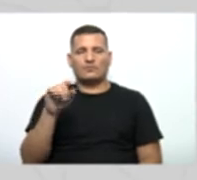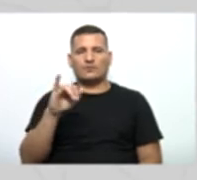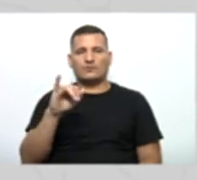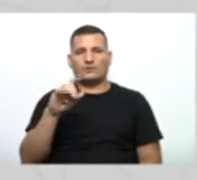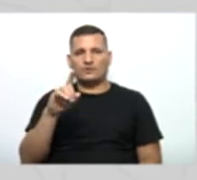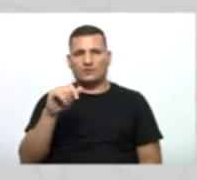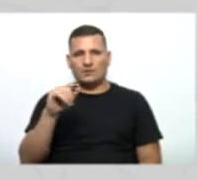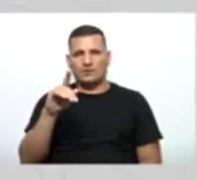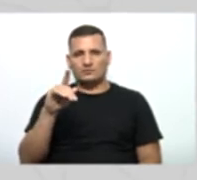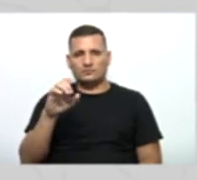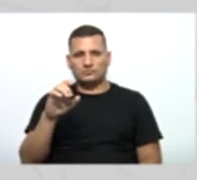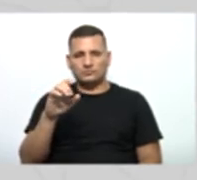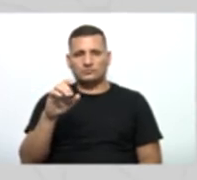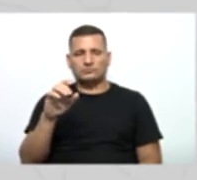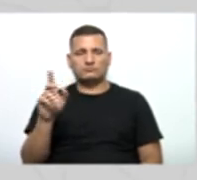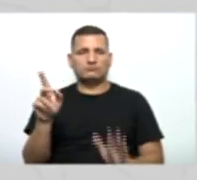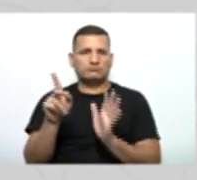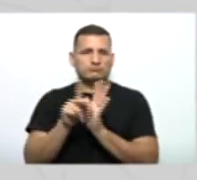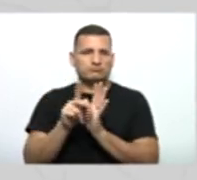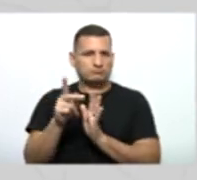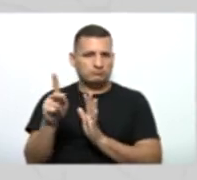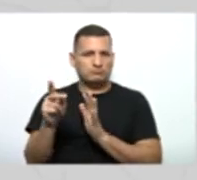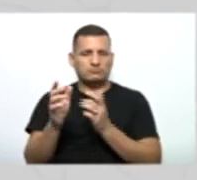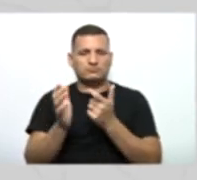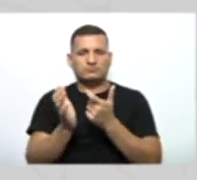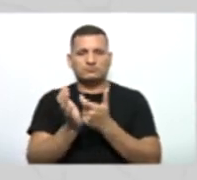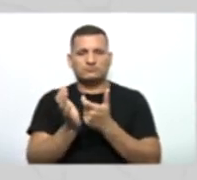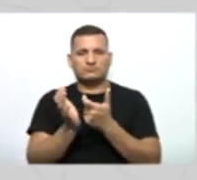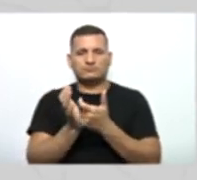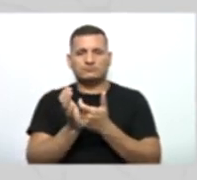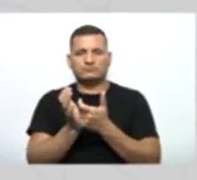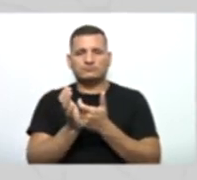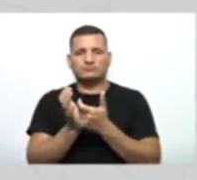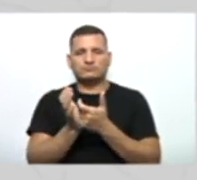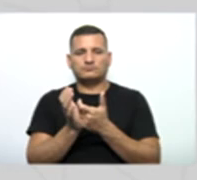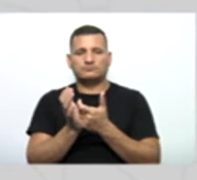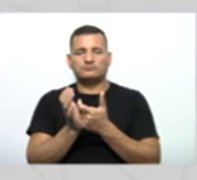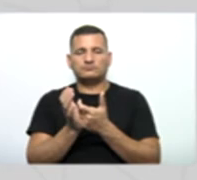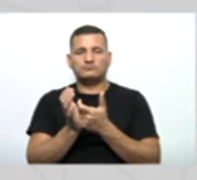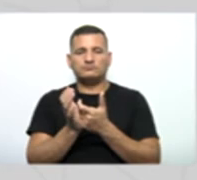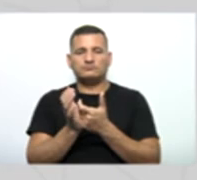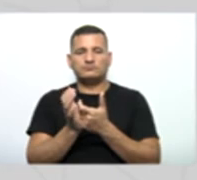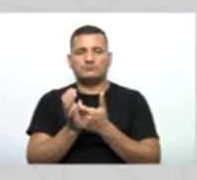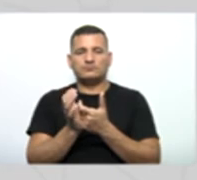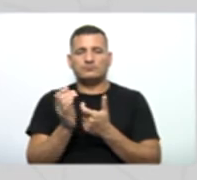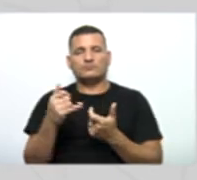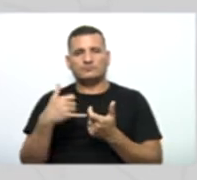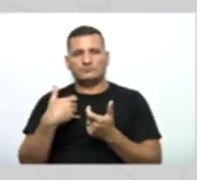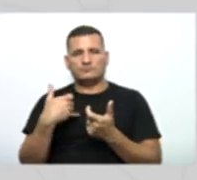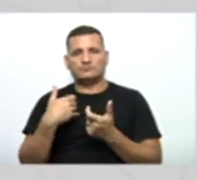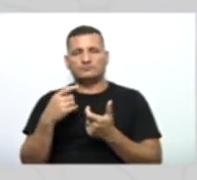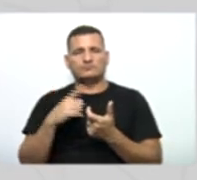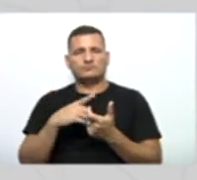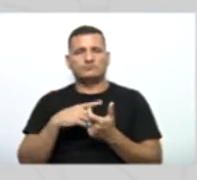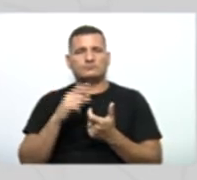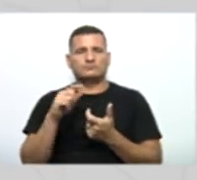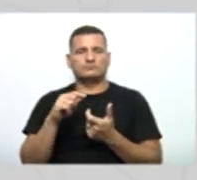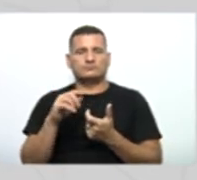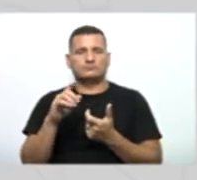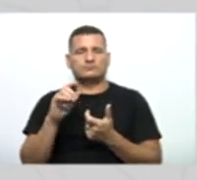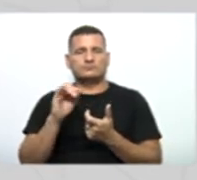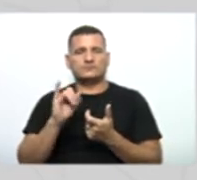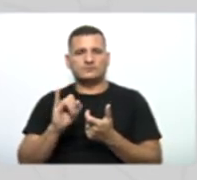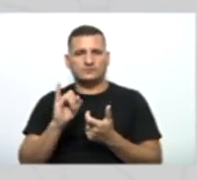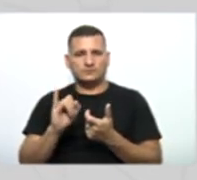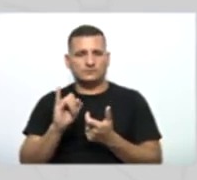classe, pertencem a ela, certo? Logo, esse atributo idade está recebendo um determinado valor